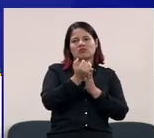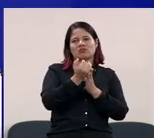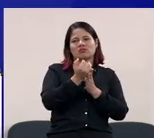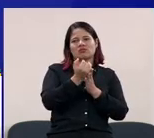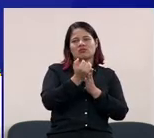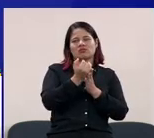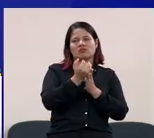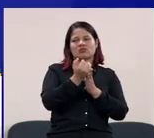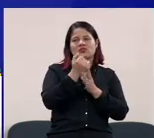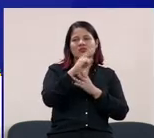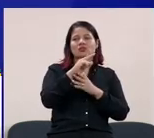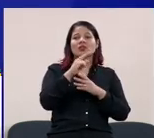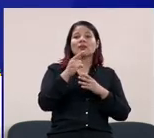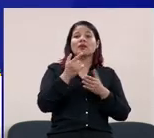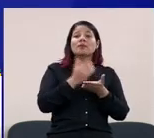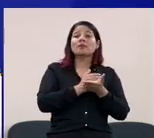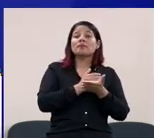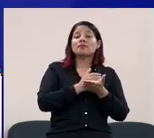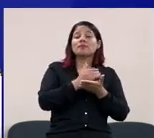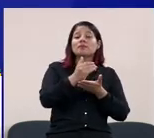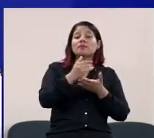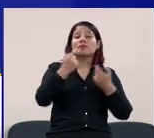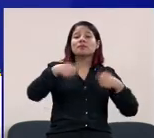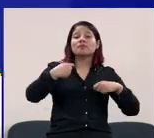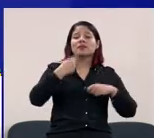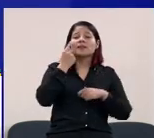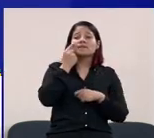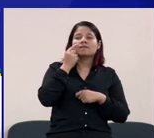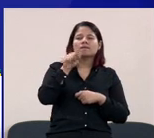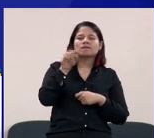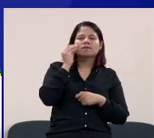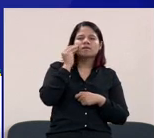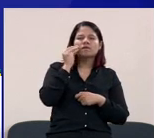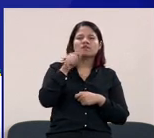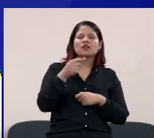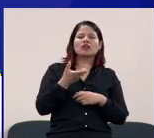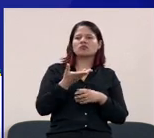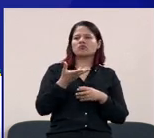que a base vai ser a vocação. É a presença de vocês lá